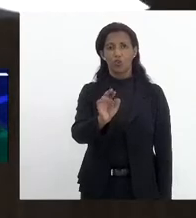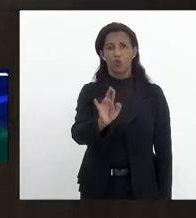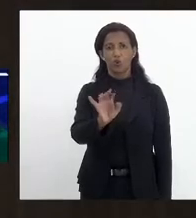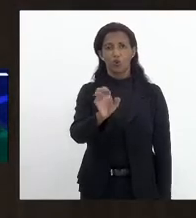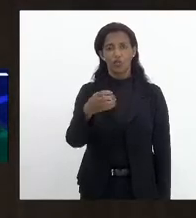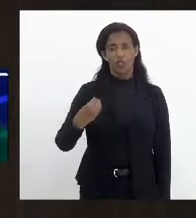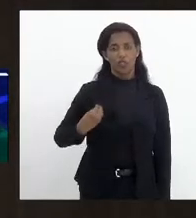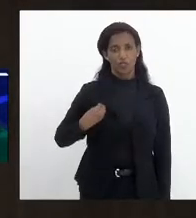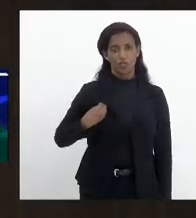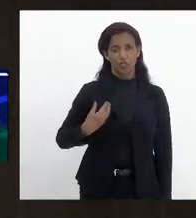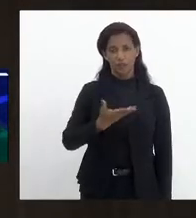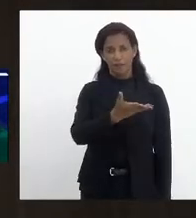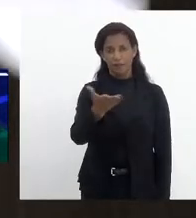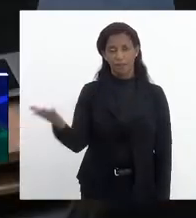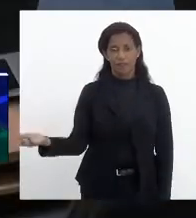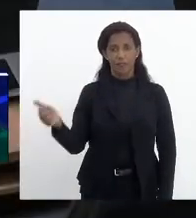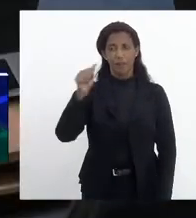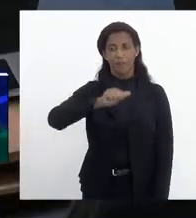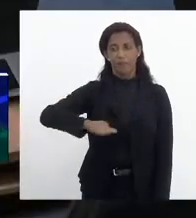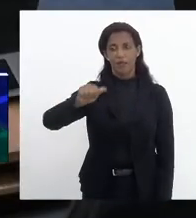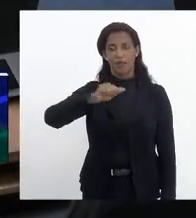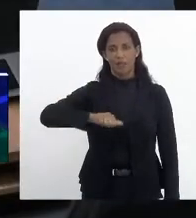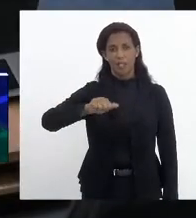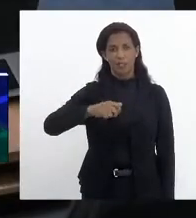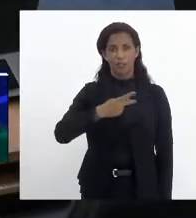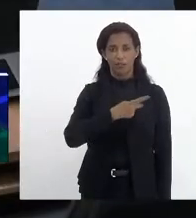presentes, o presidente da associação e os demais.